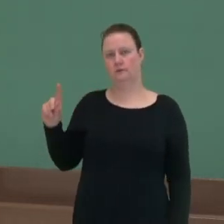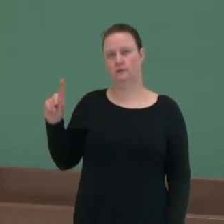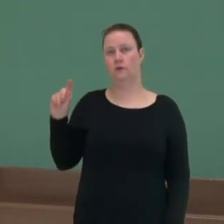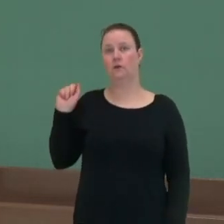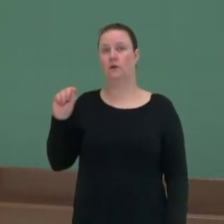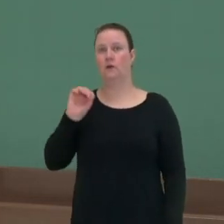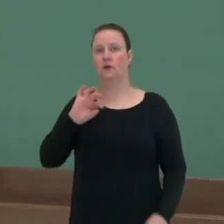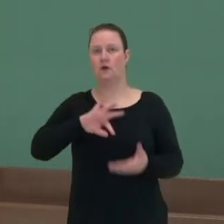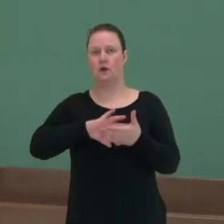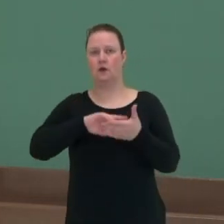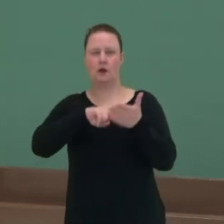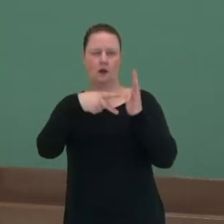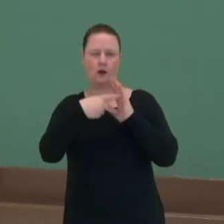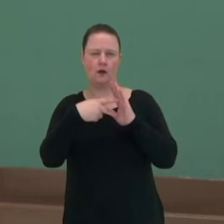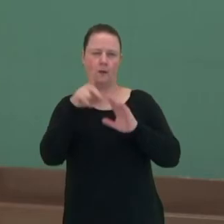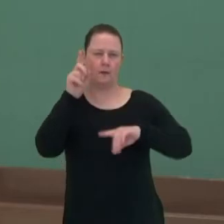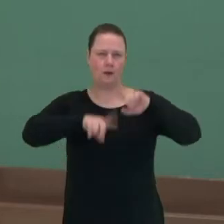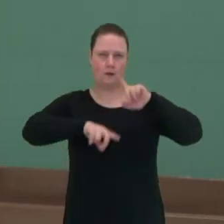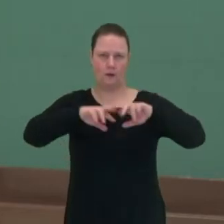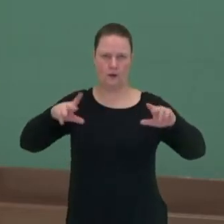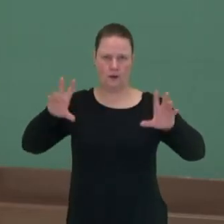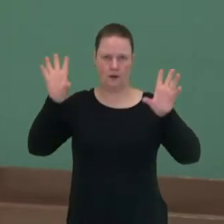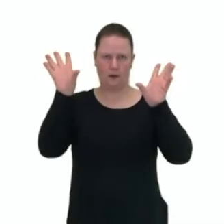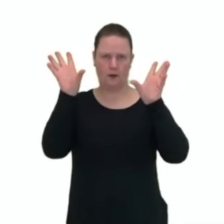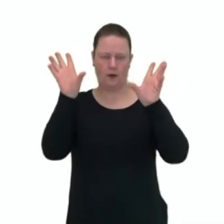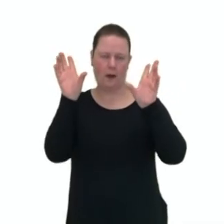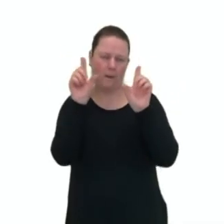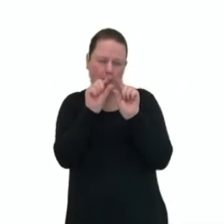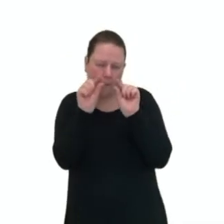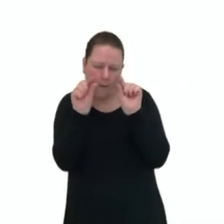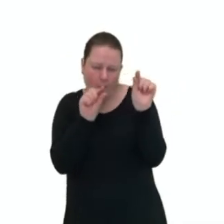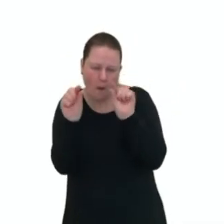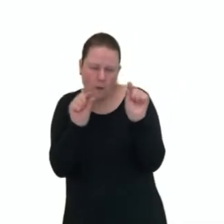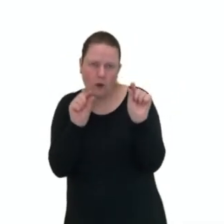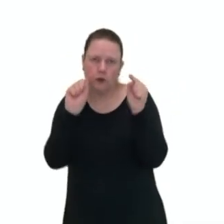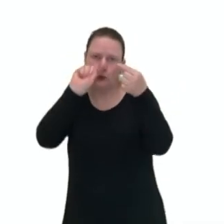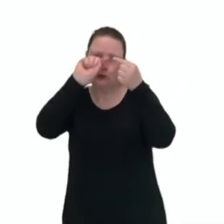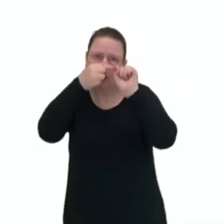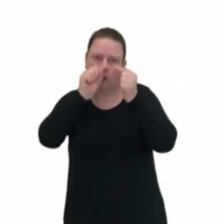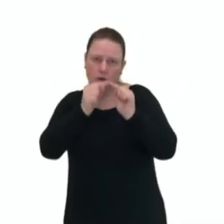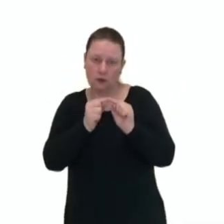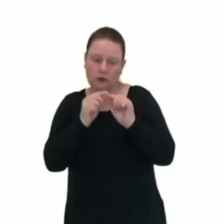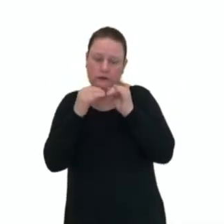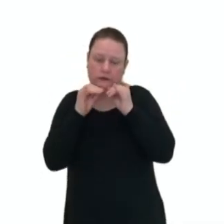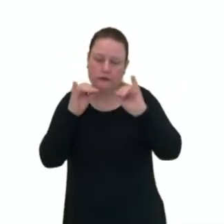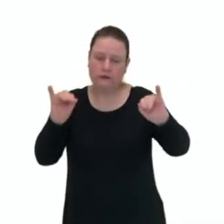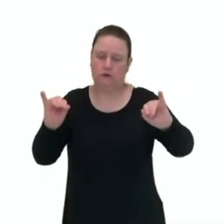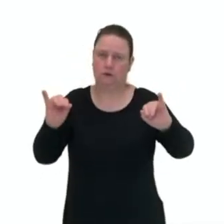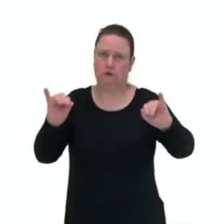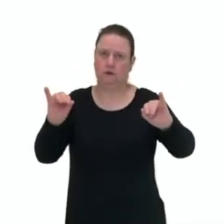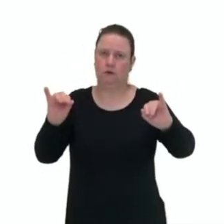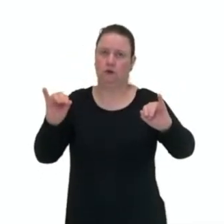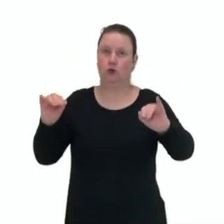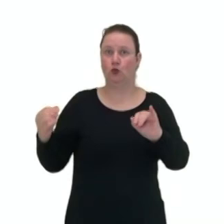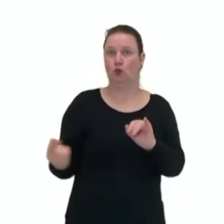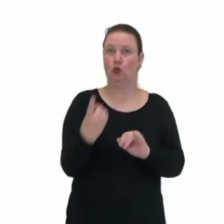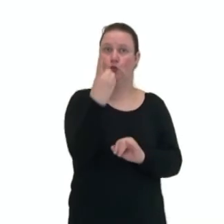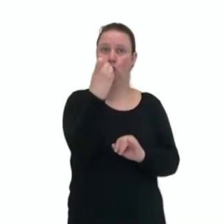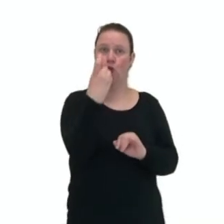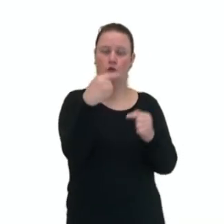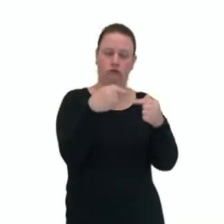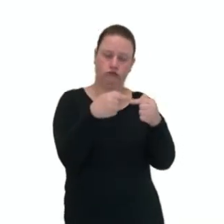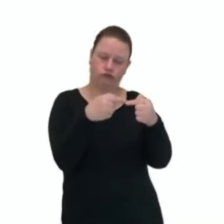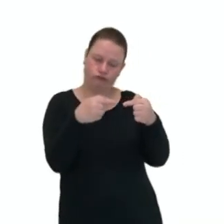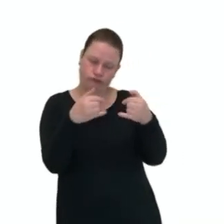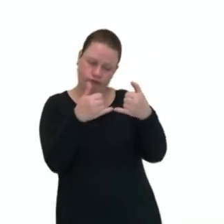série, os elementos, sabe aquelas partes menores? São conectados no mesmo fio e só há um caminho para a